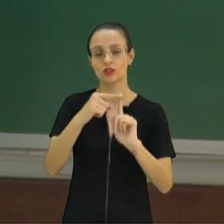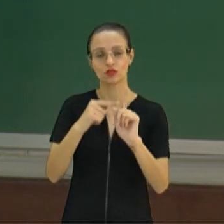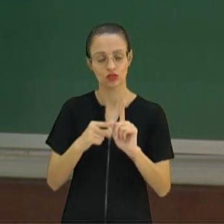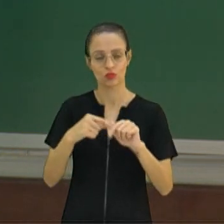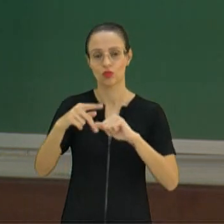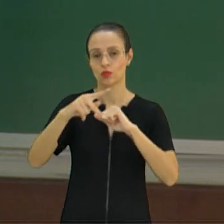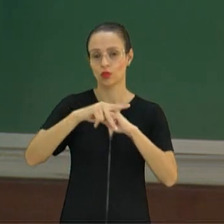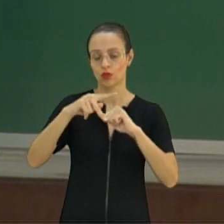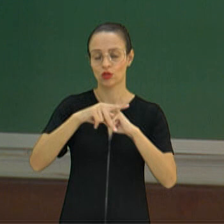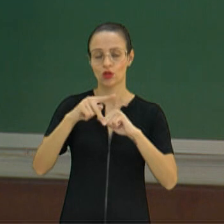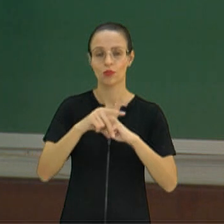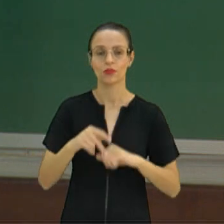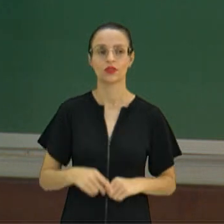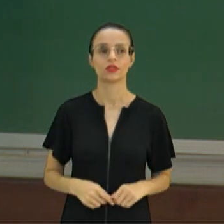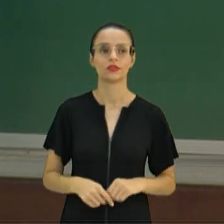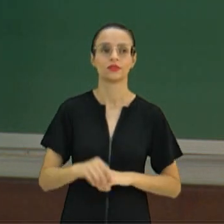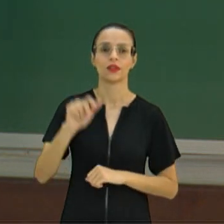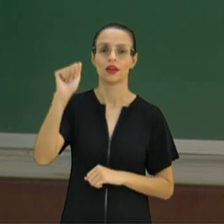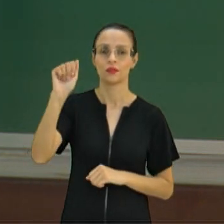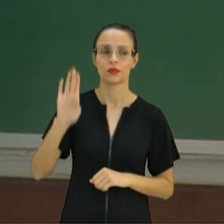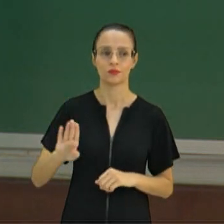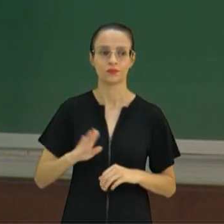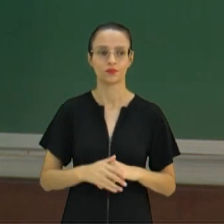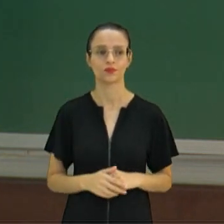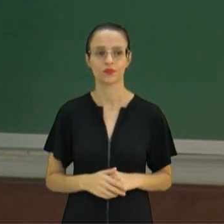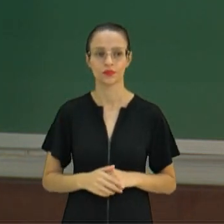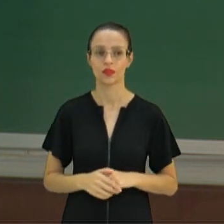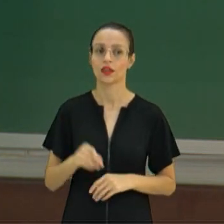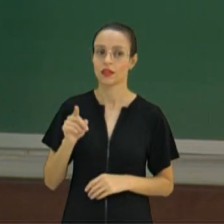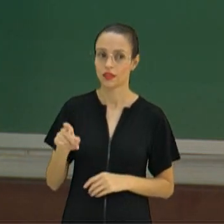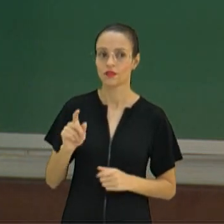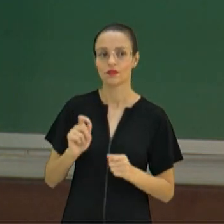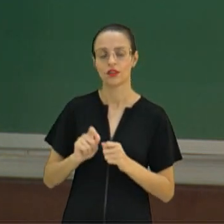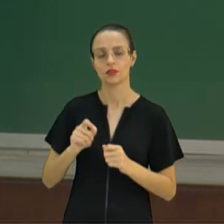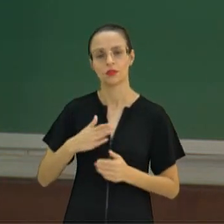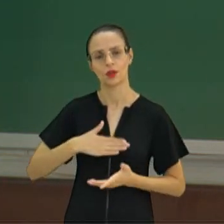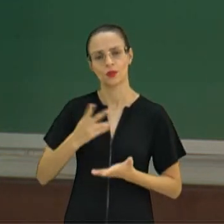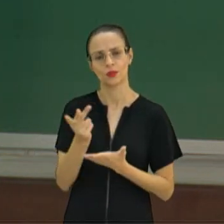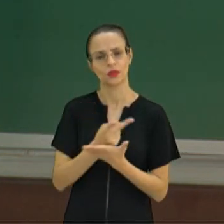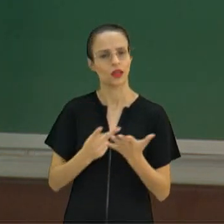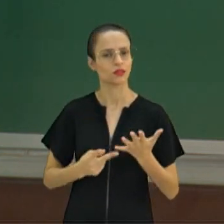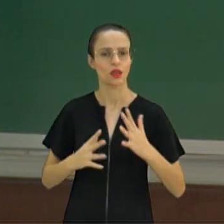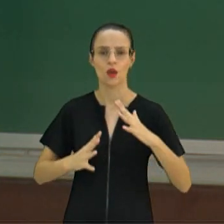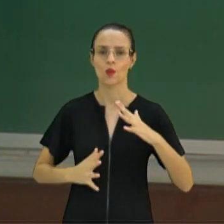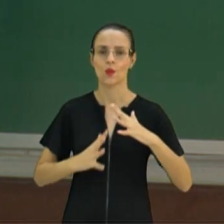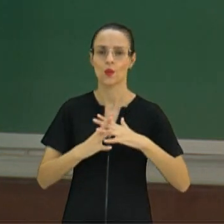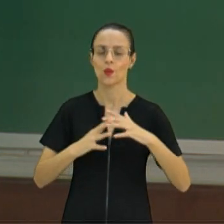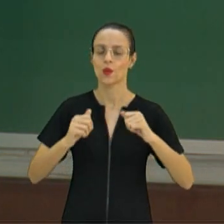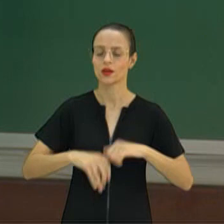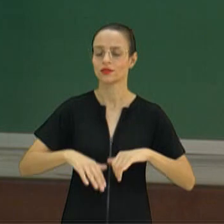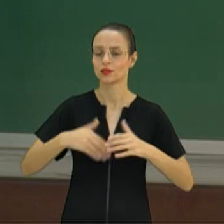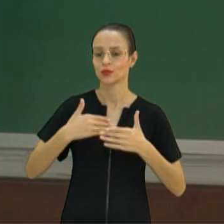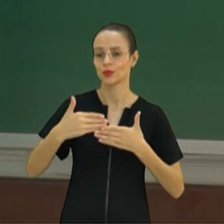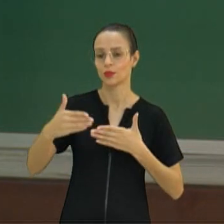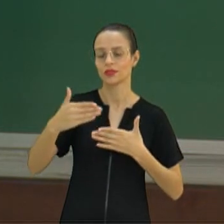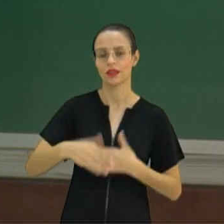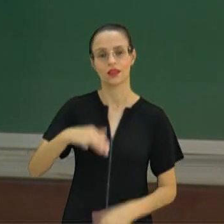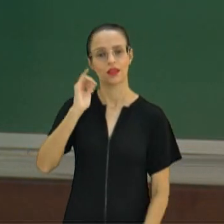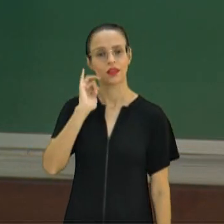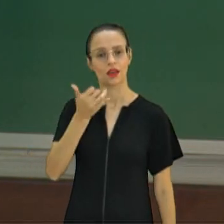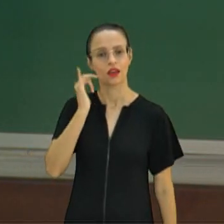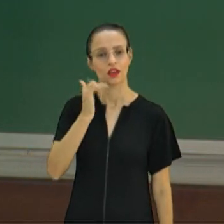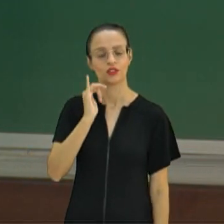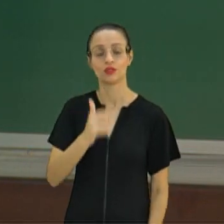pronominal desses 2 enunciados, A e B. Isso fez com que meu desenho passasse a ser narrativo,